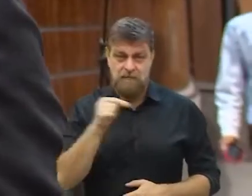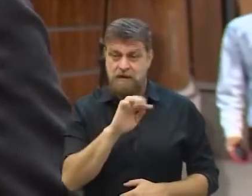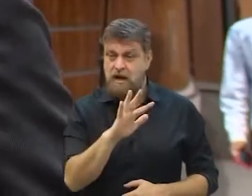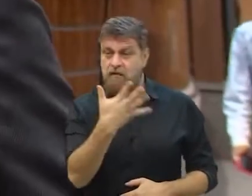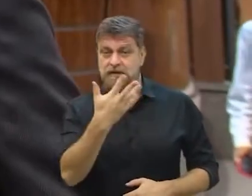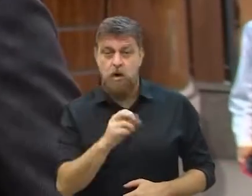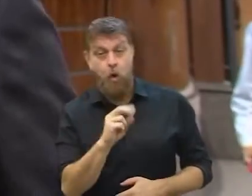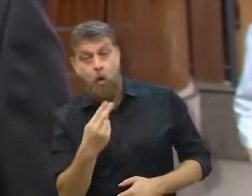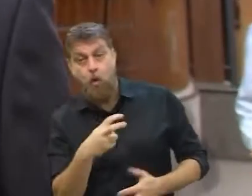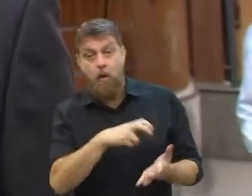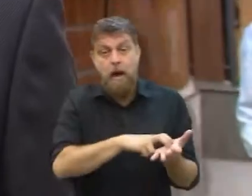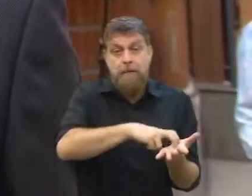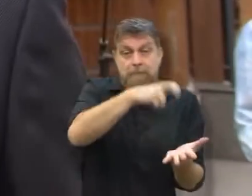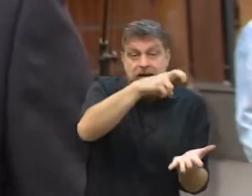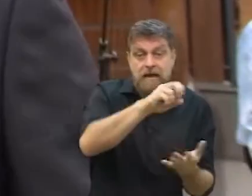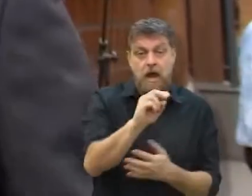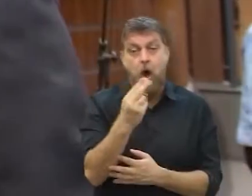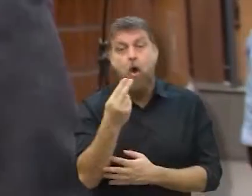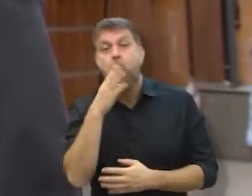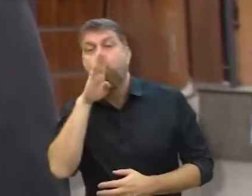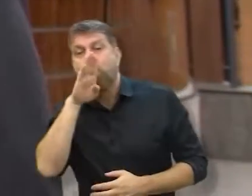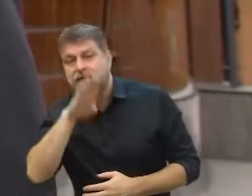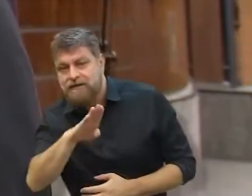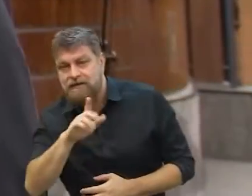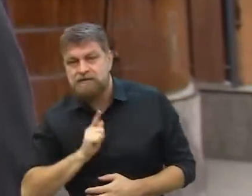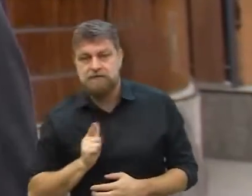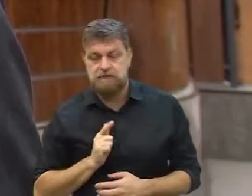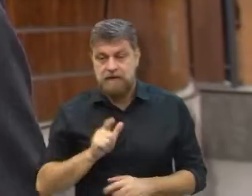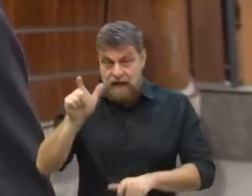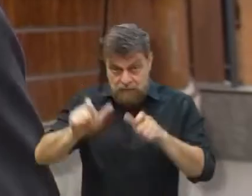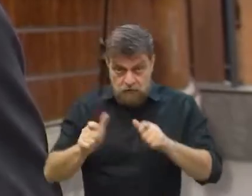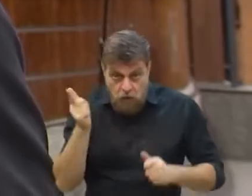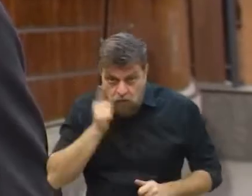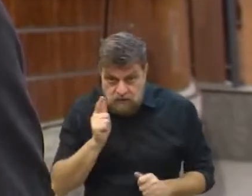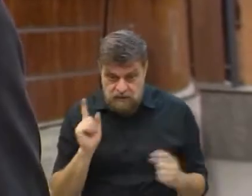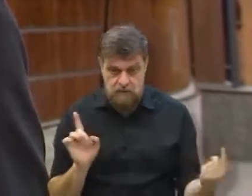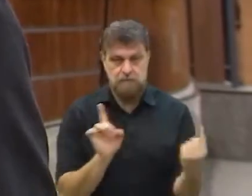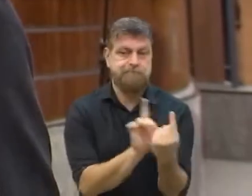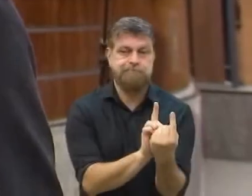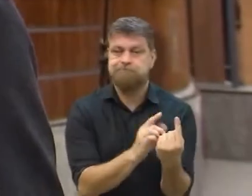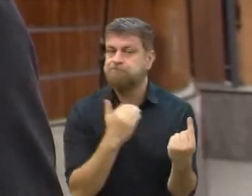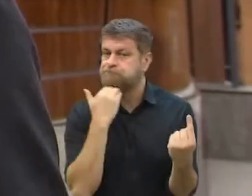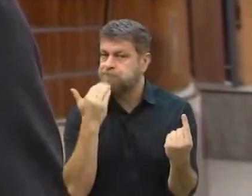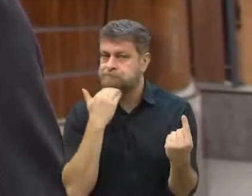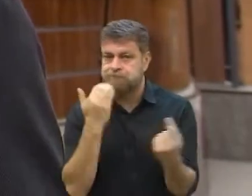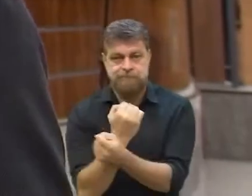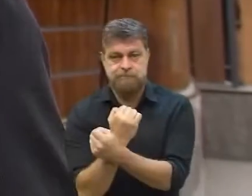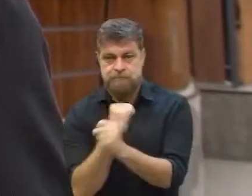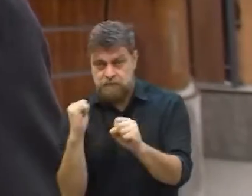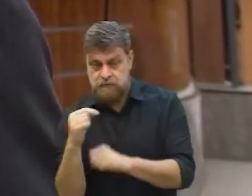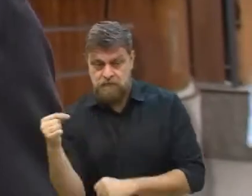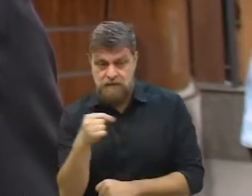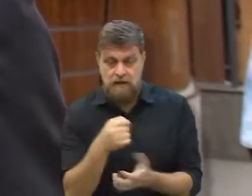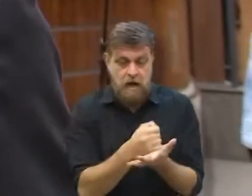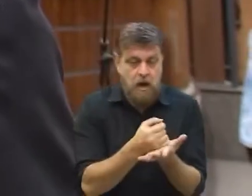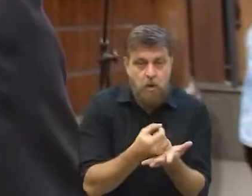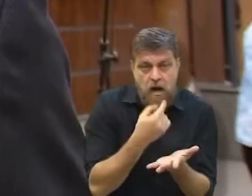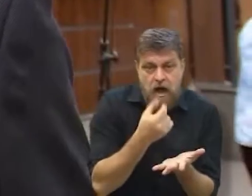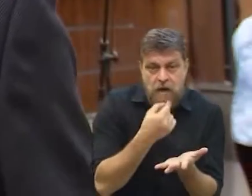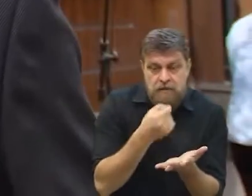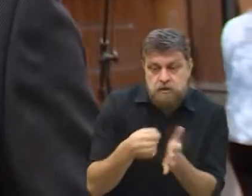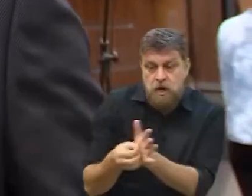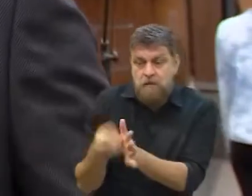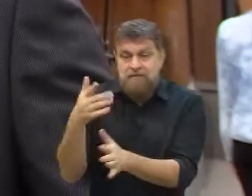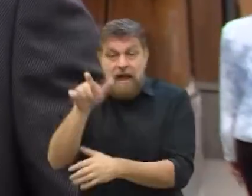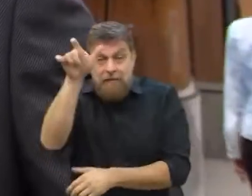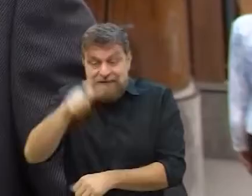apenas, por exemplo, ou na parte da manhã ou na parte da tarde, nem todo mundo consegue o atendimento exatamente naquele horário. E o medicamento,